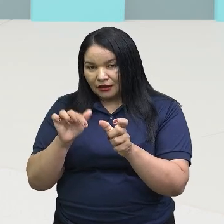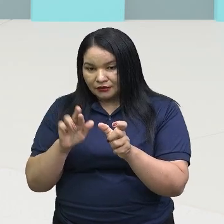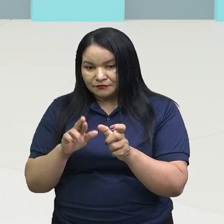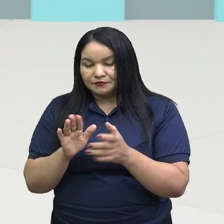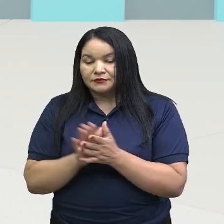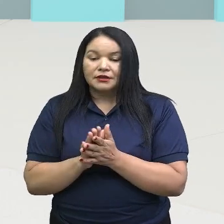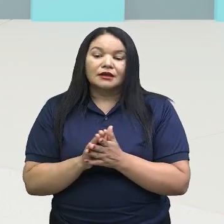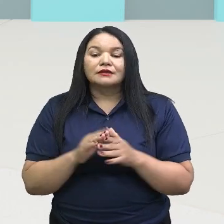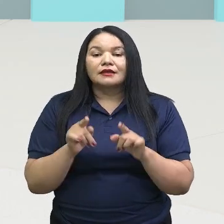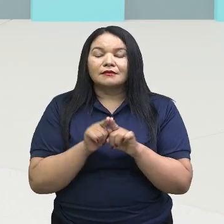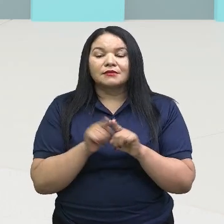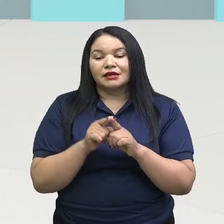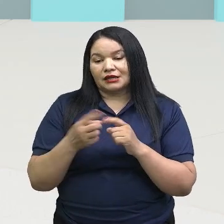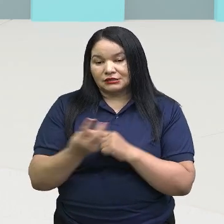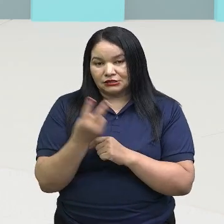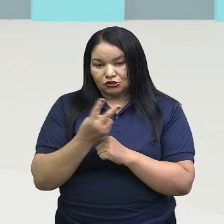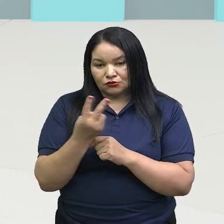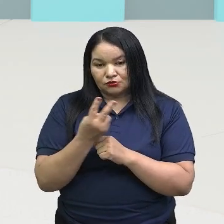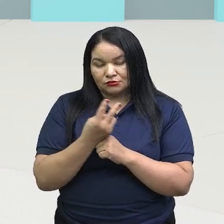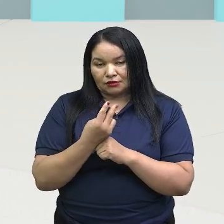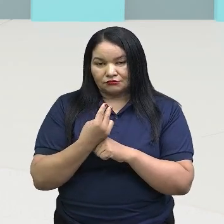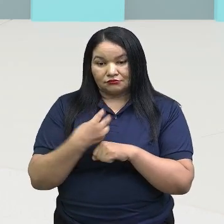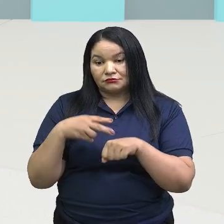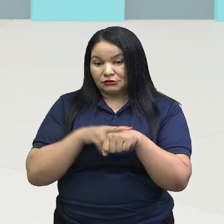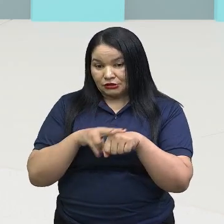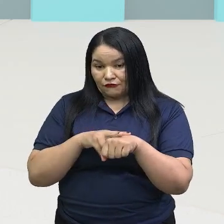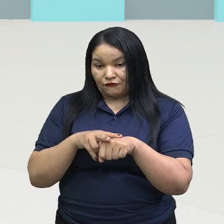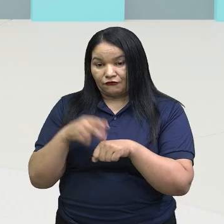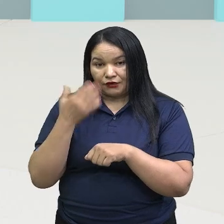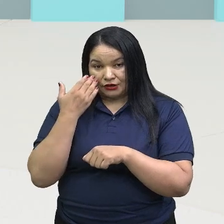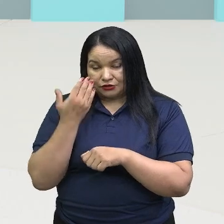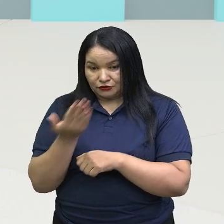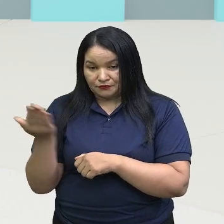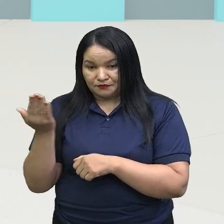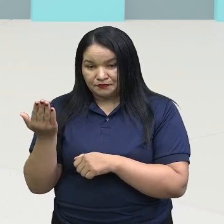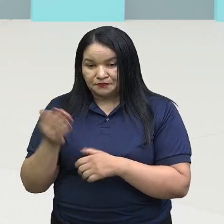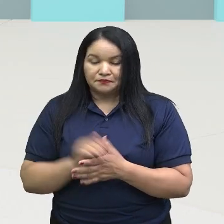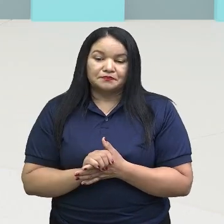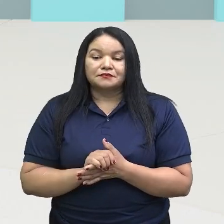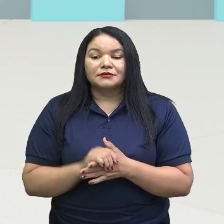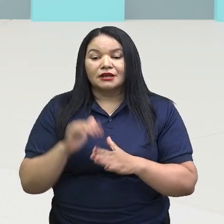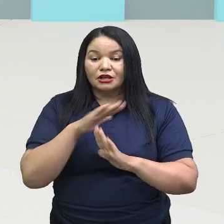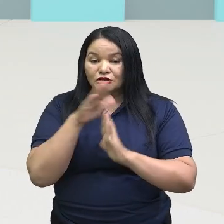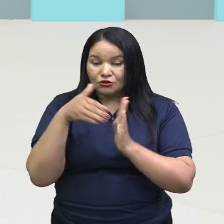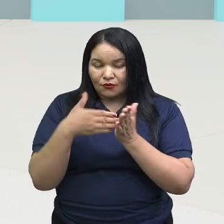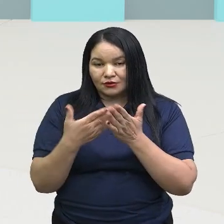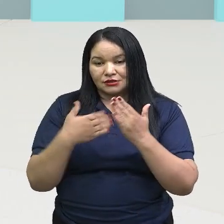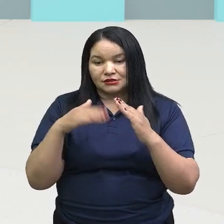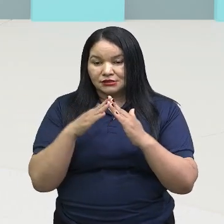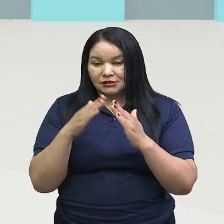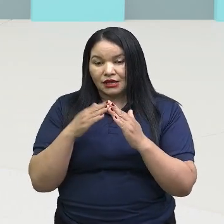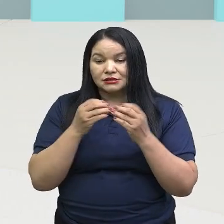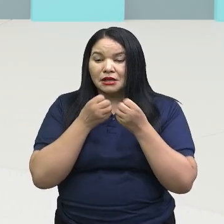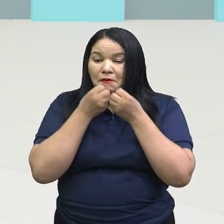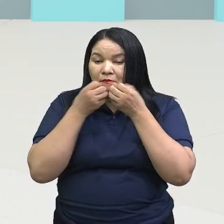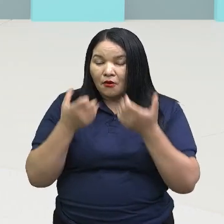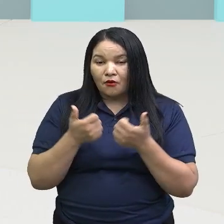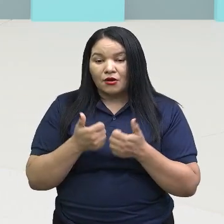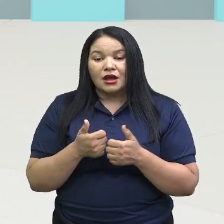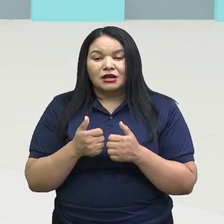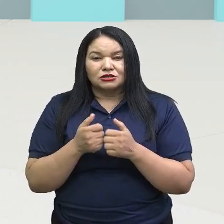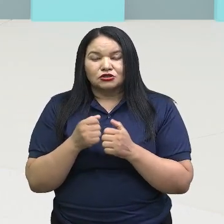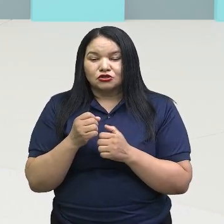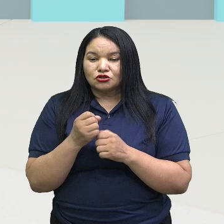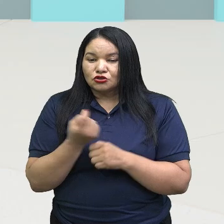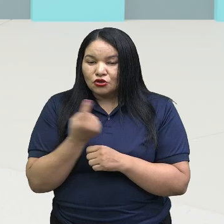a segunda, que está em verde aí, que todas as casas estão em bom estado, sozinha ela não tem sentido.